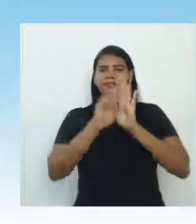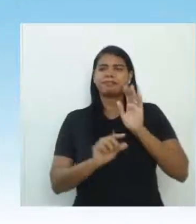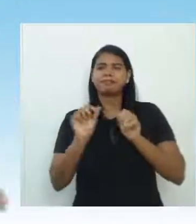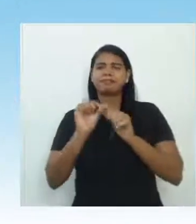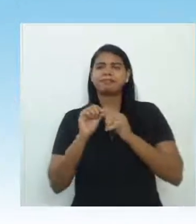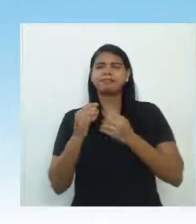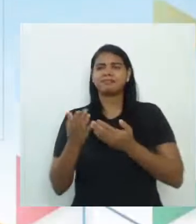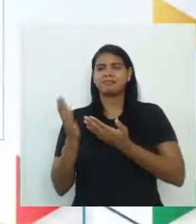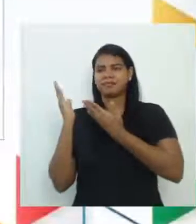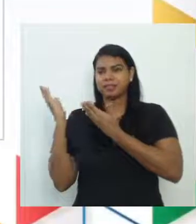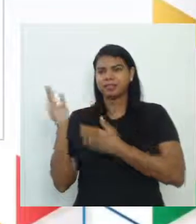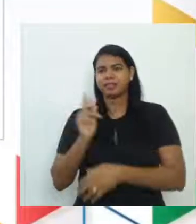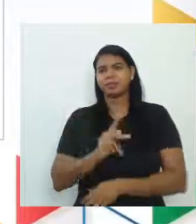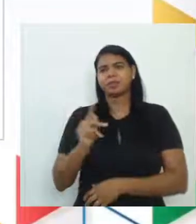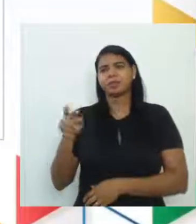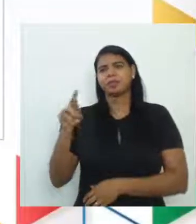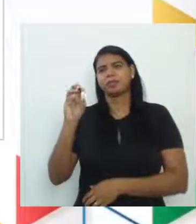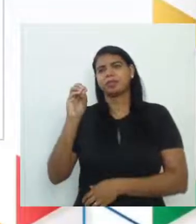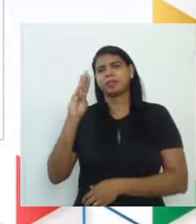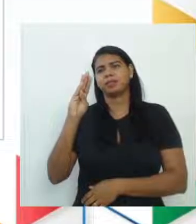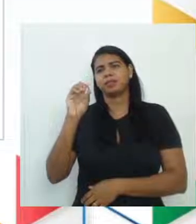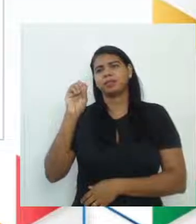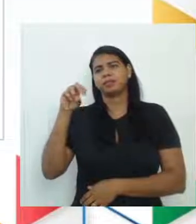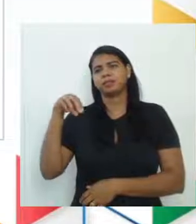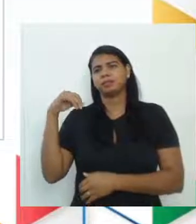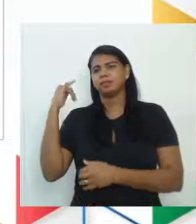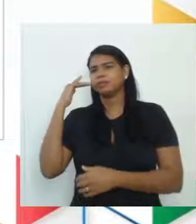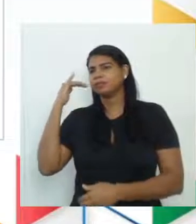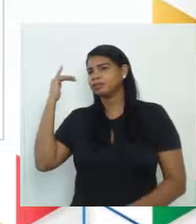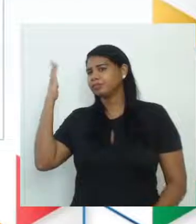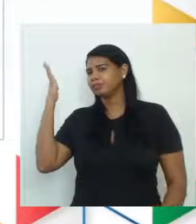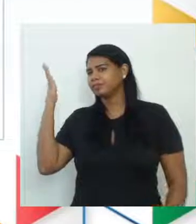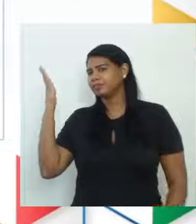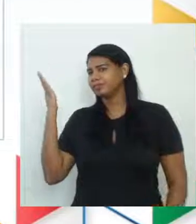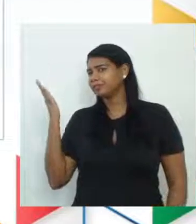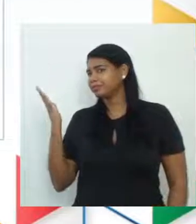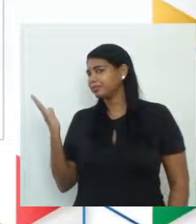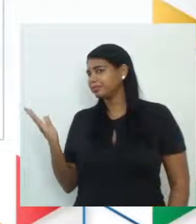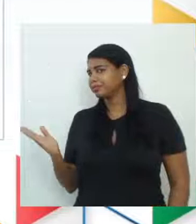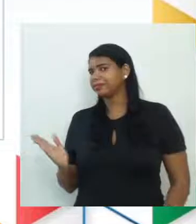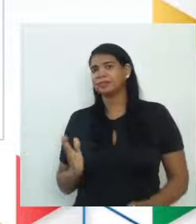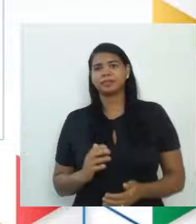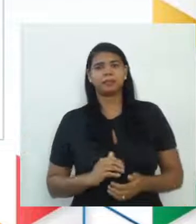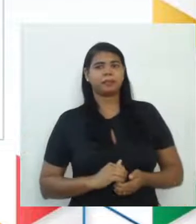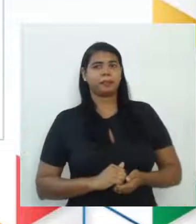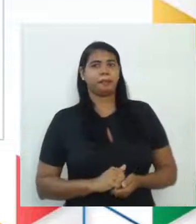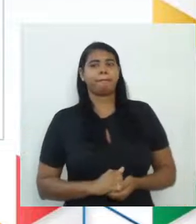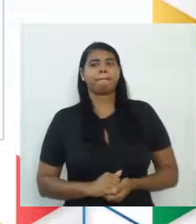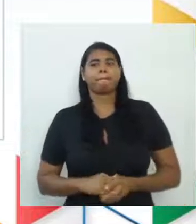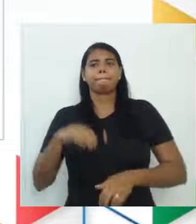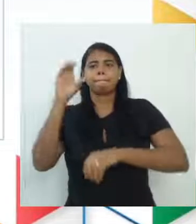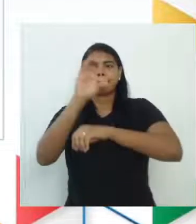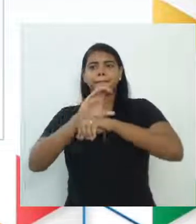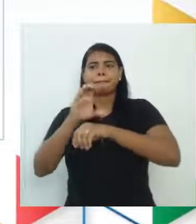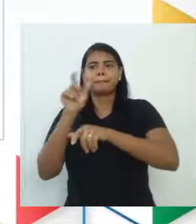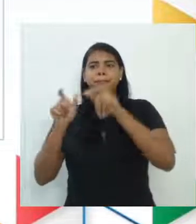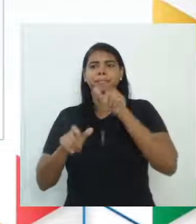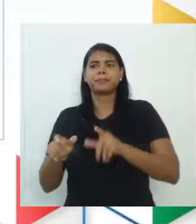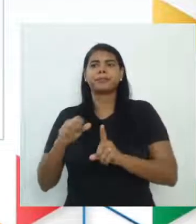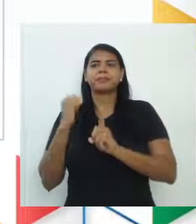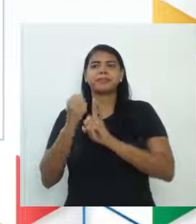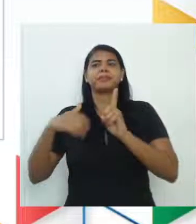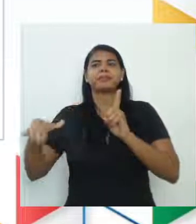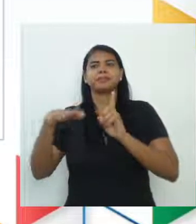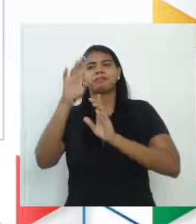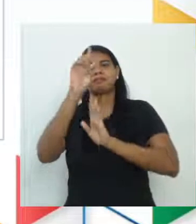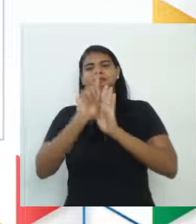é contigo agora. Bota vamos o slide lá, aí. Na tela nós temos, olha aí, continuando a questão da Constituição Cidadã, gosto muito desse nome, direitos e